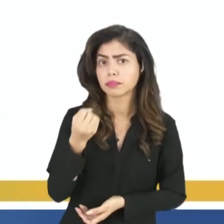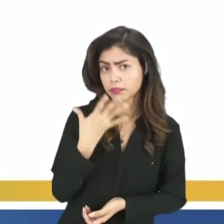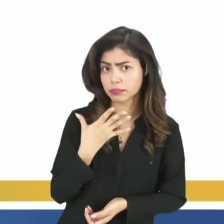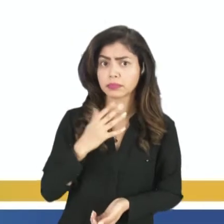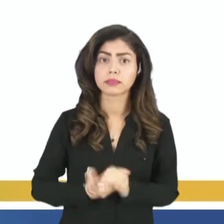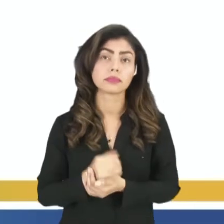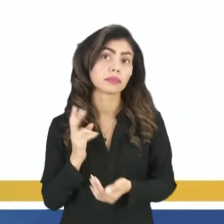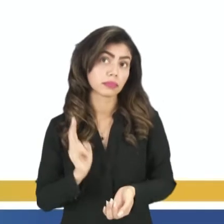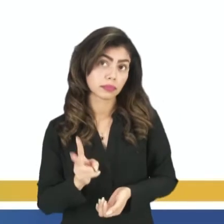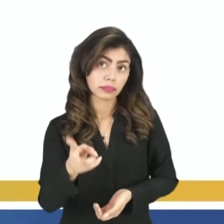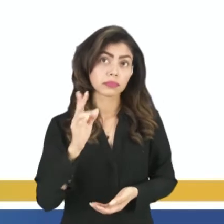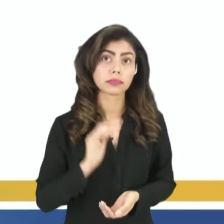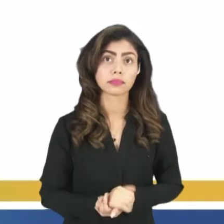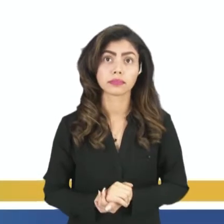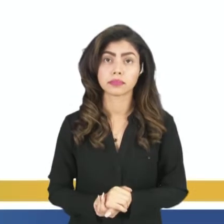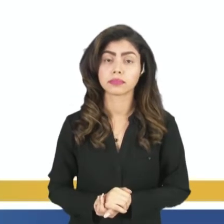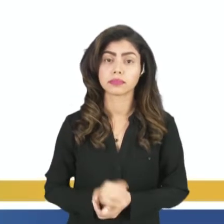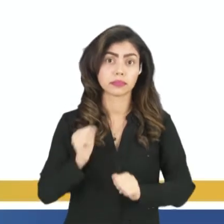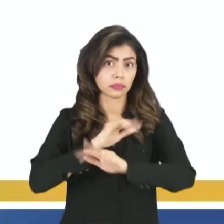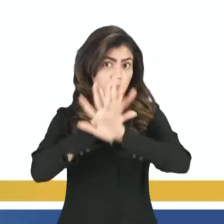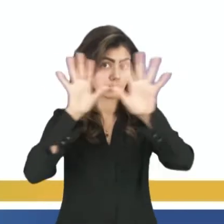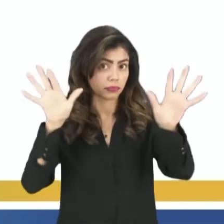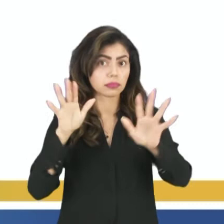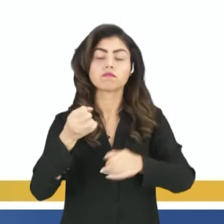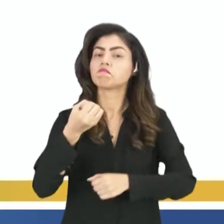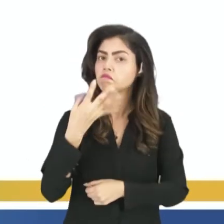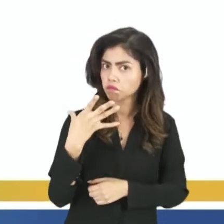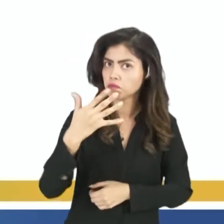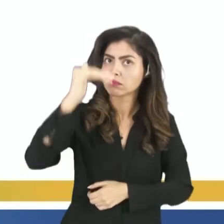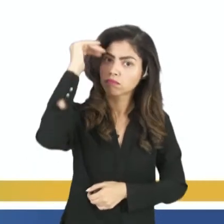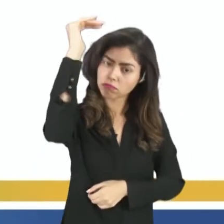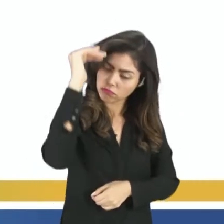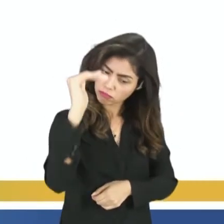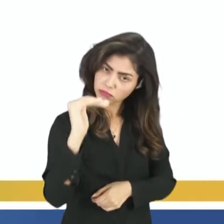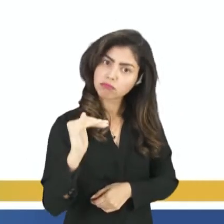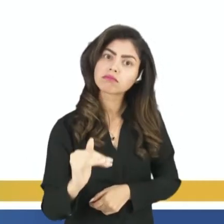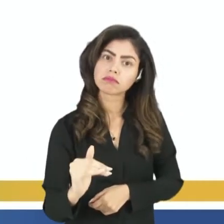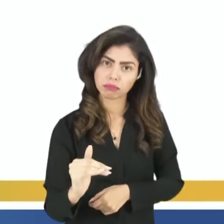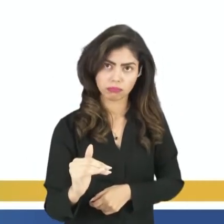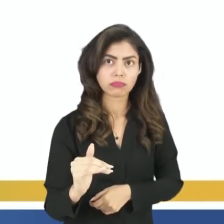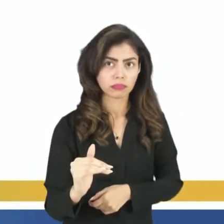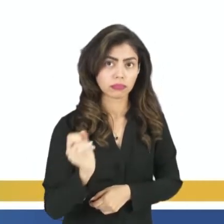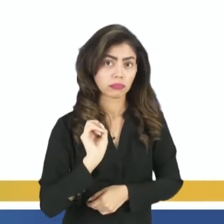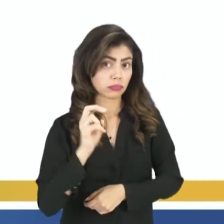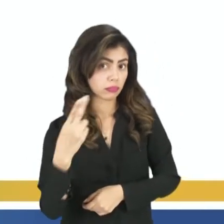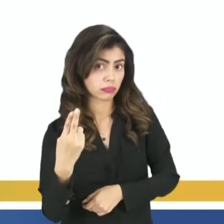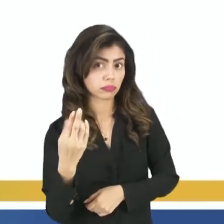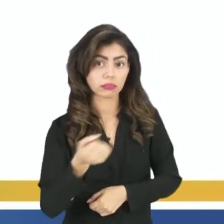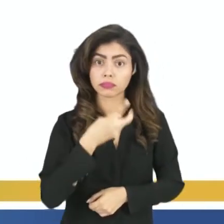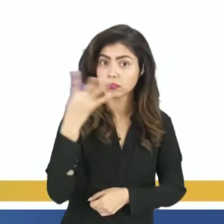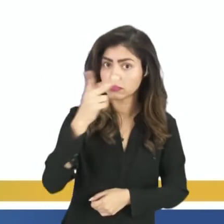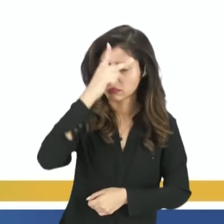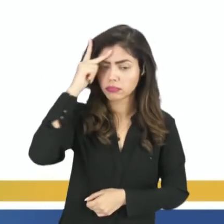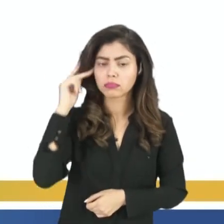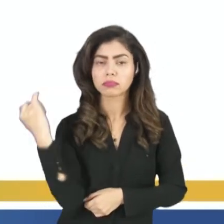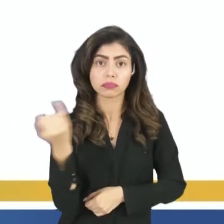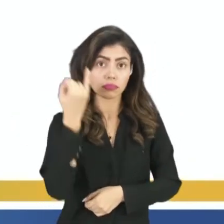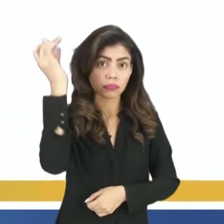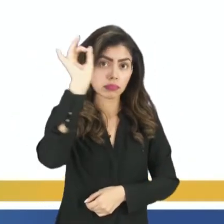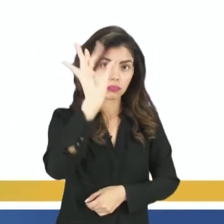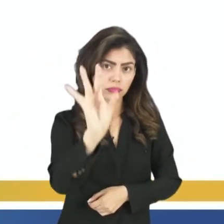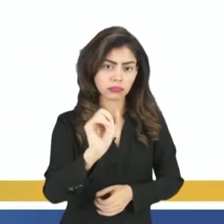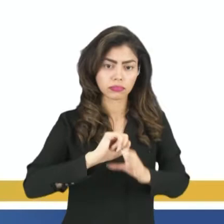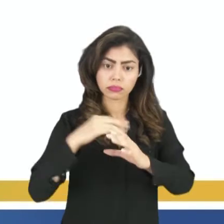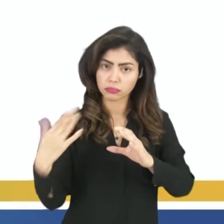interessante, inicialmente, você ter claro, bem definido, a frequência absoluta, ou seja, a quantidade específica de